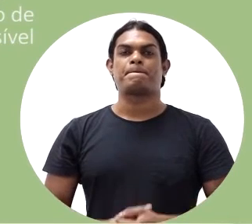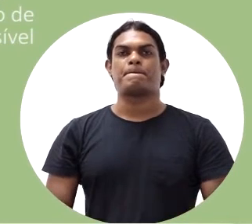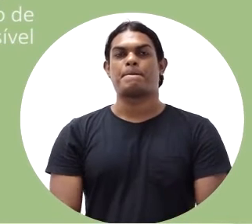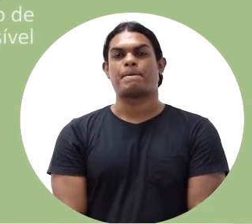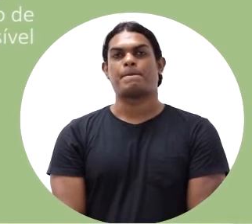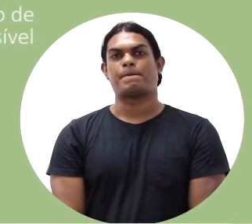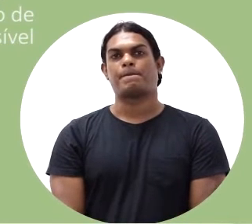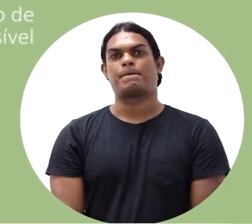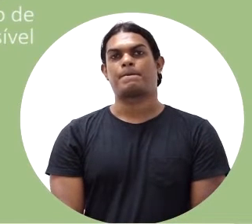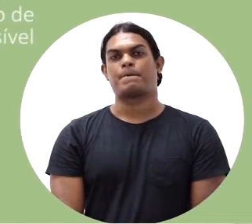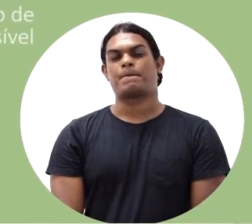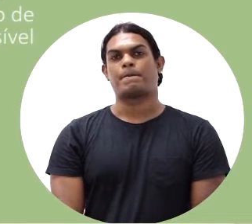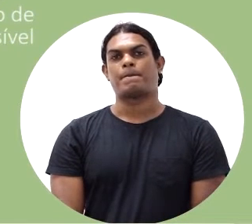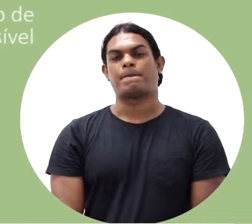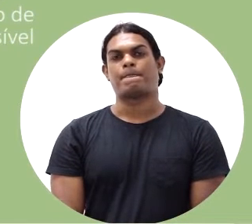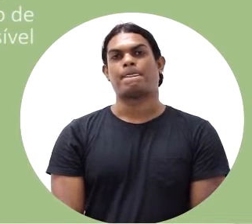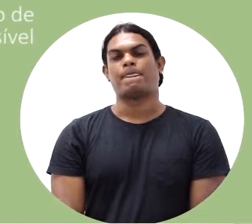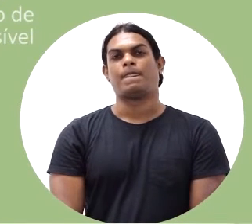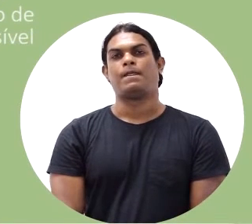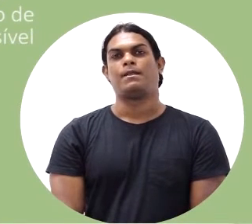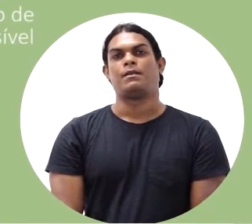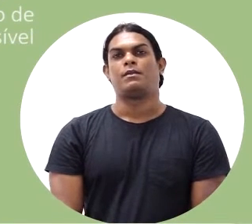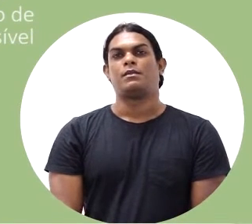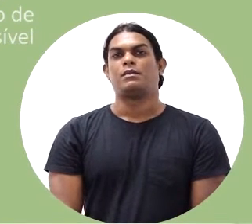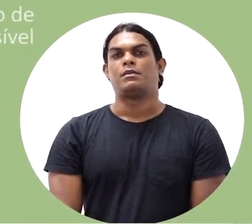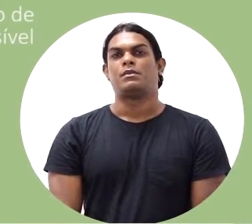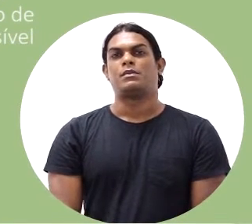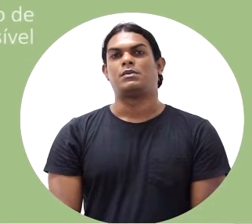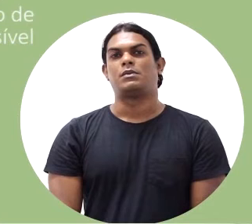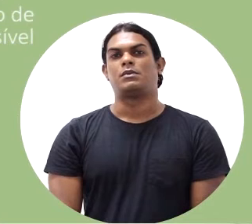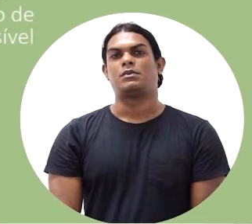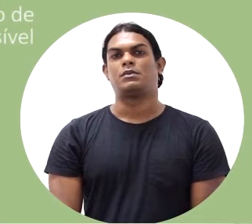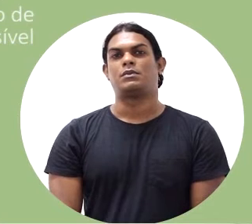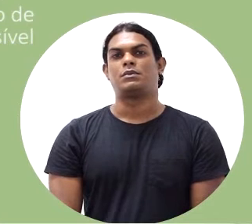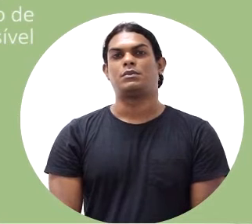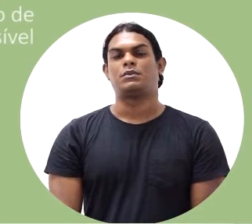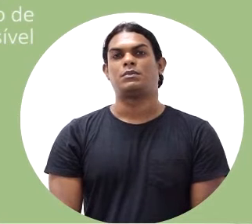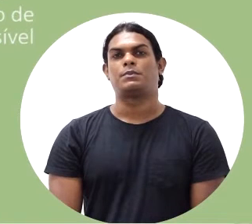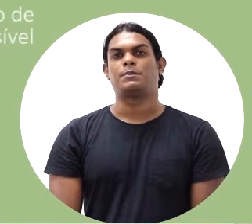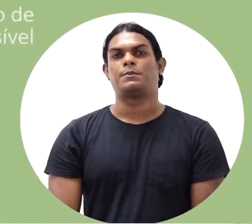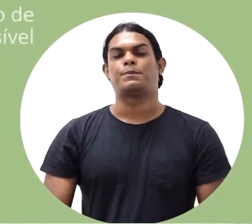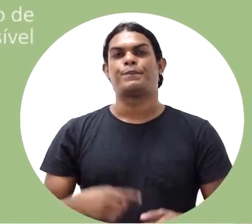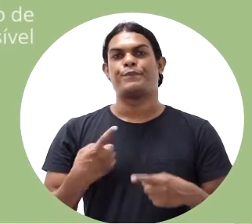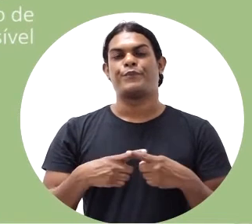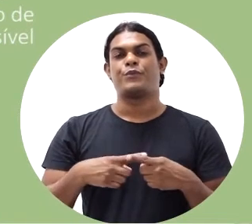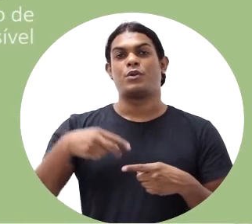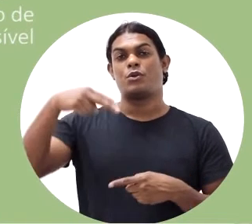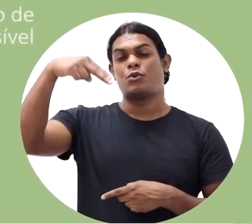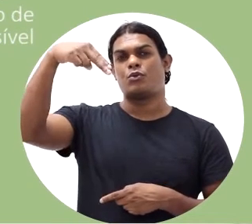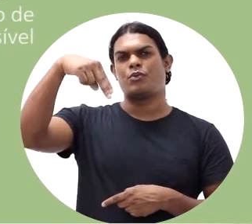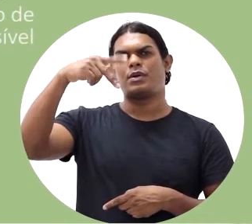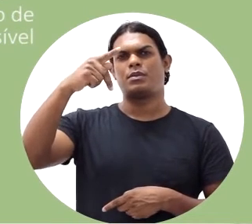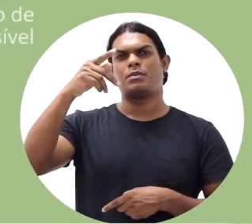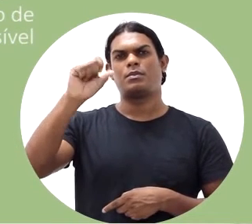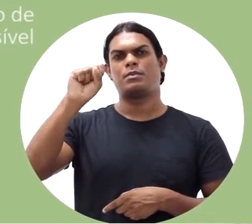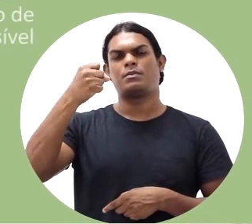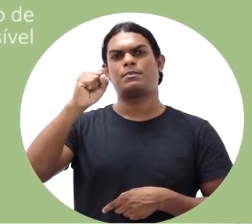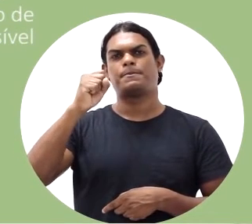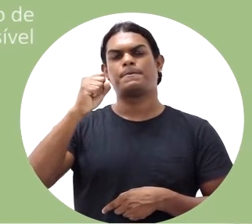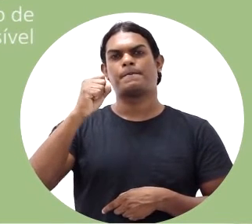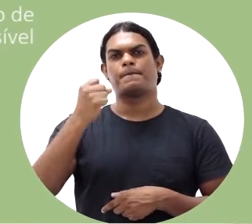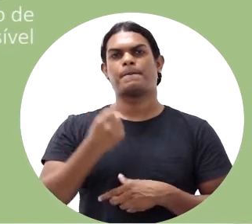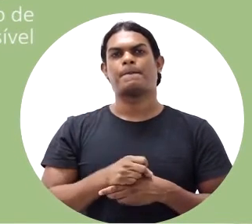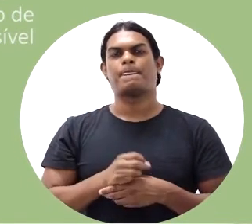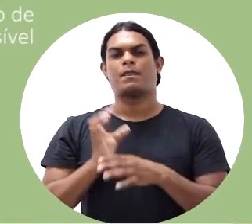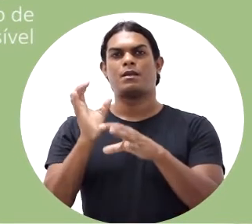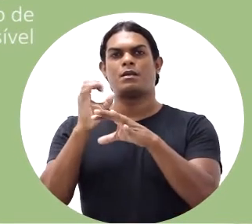pode ser considerado um irmão do MPS, o sistema anterior. Isso porque, enquanto o MPS calcula o planejamento de produção